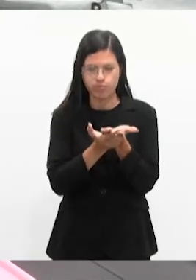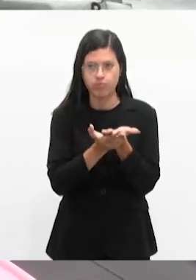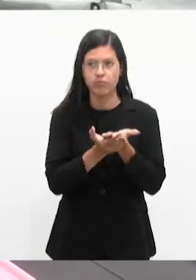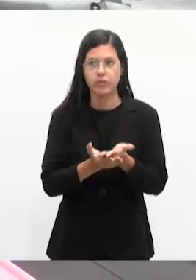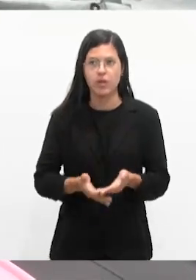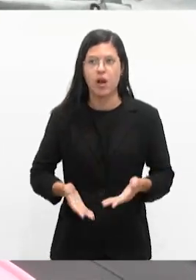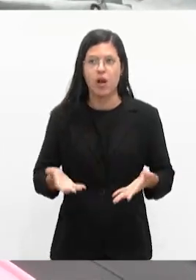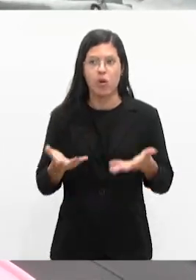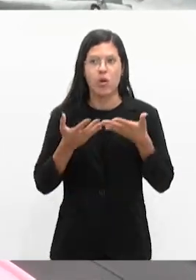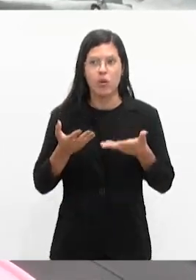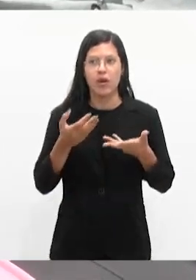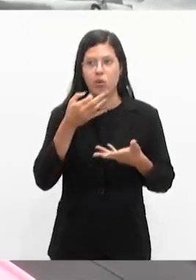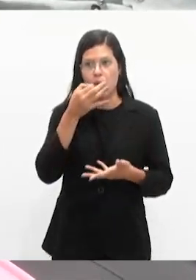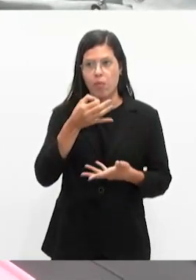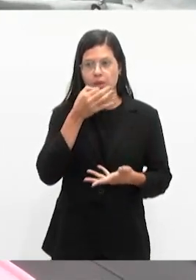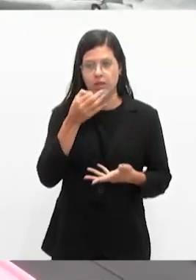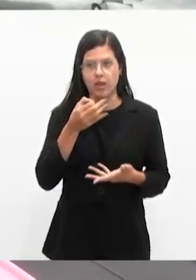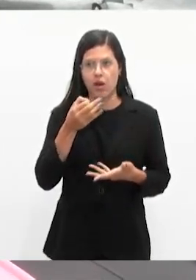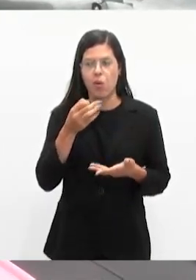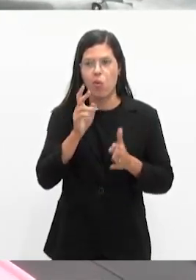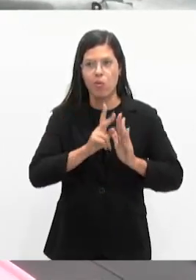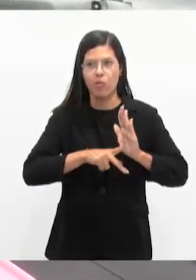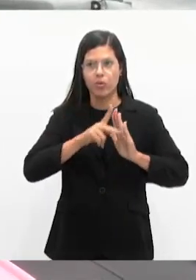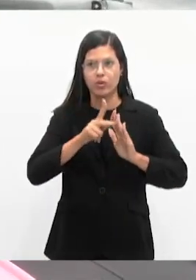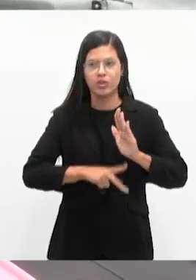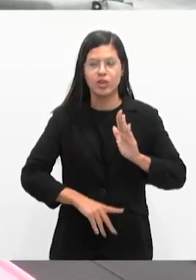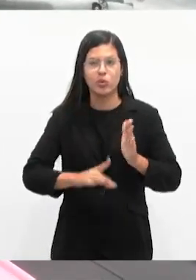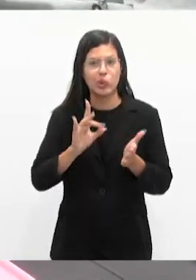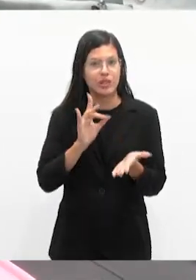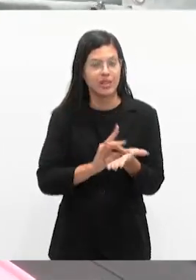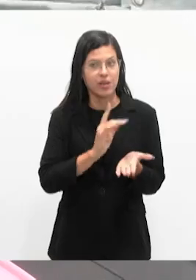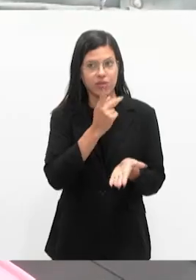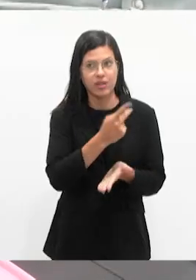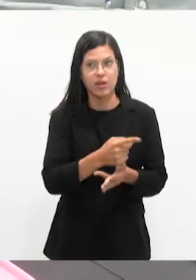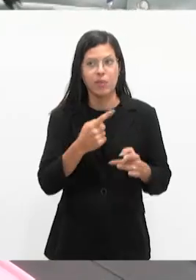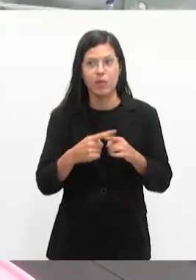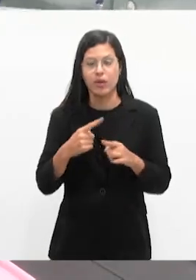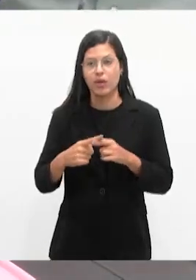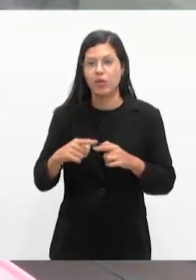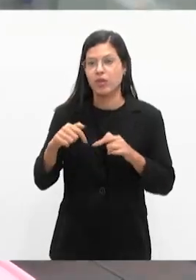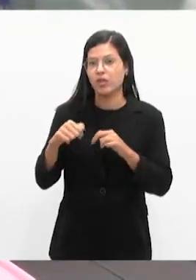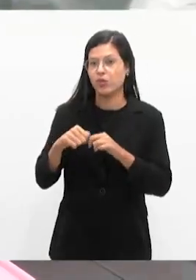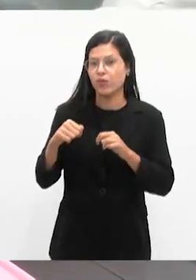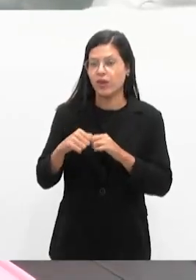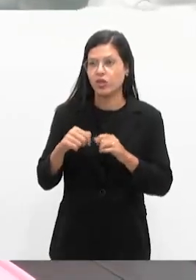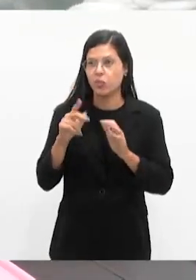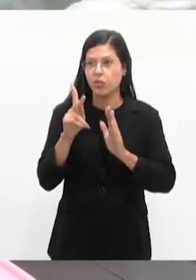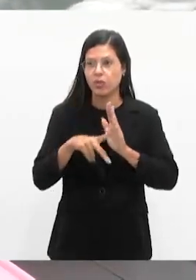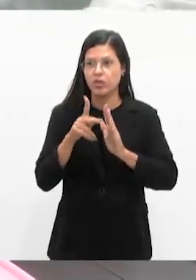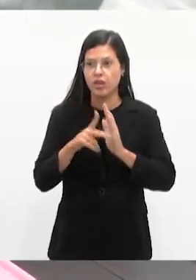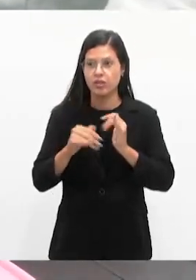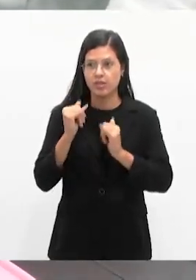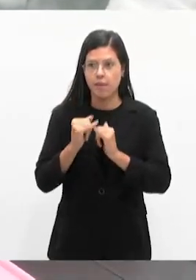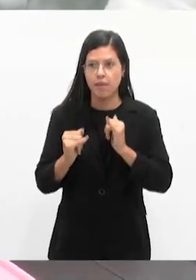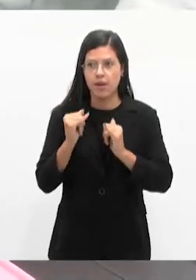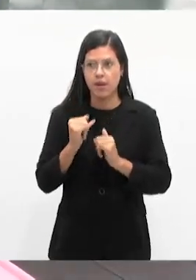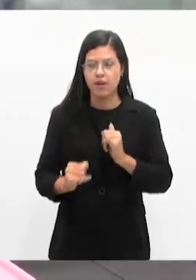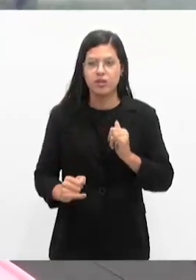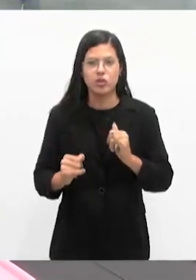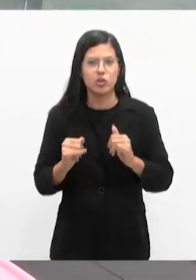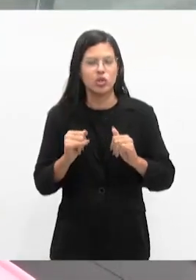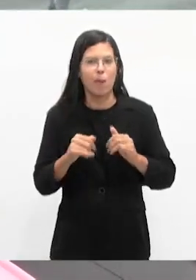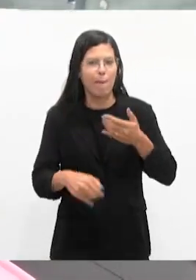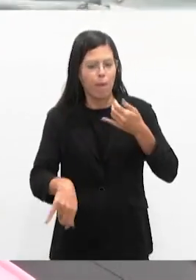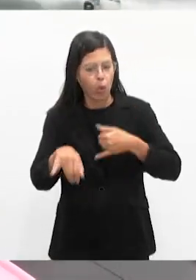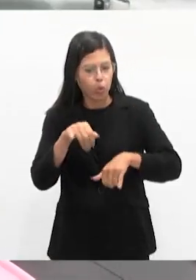quero comentar o projeto original dele, porque quando a gente faz projetos semelhantes para produtos nocivos,